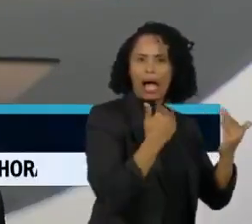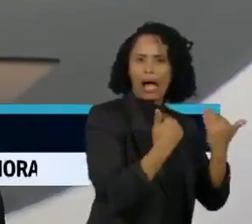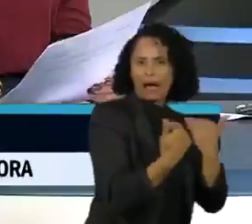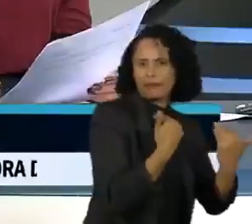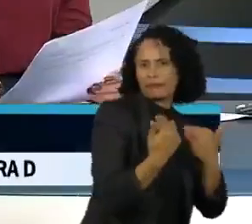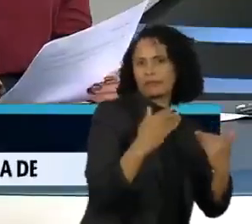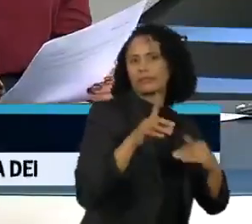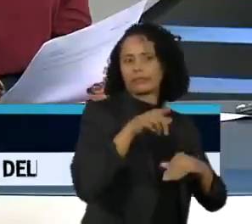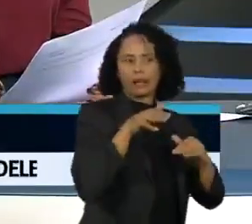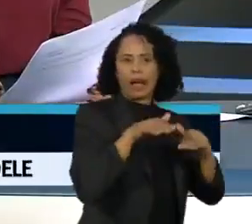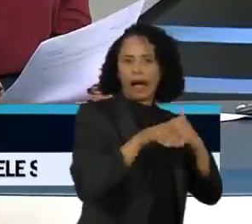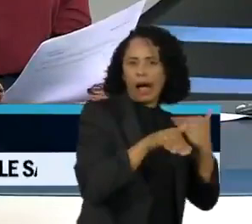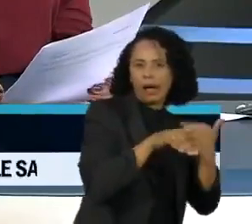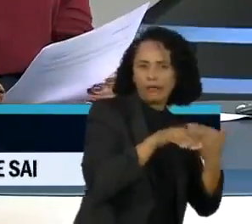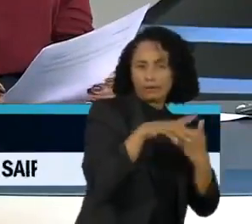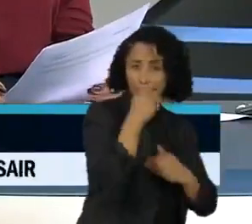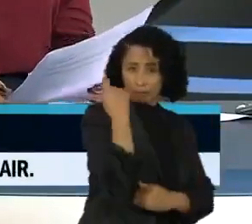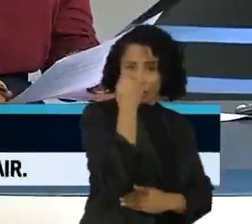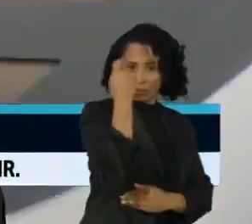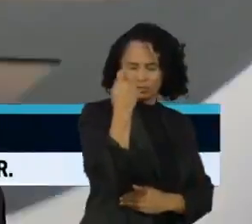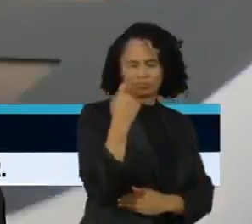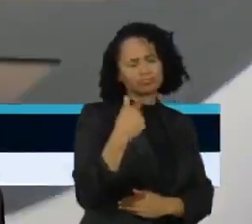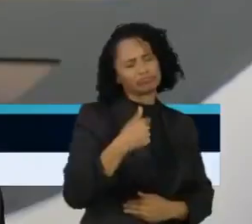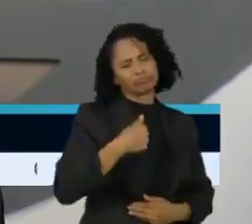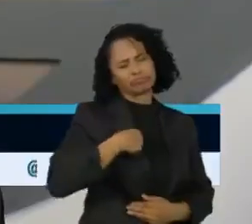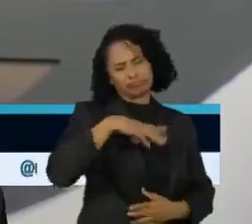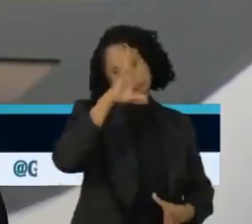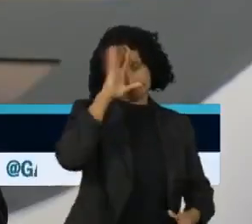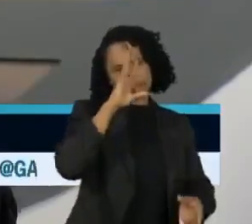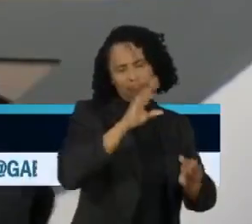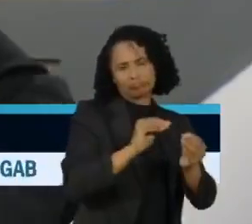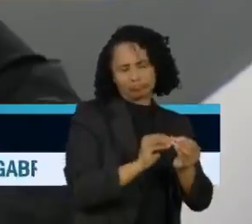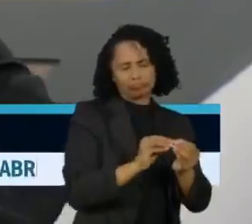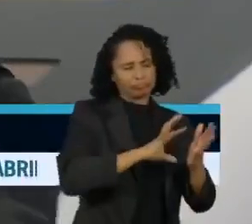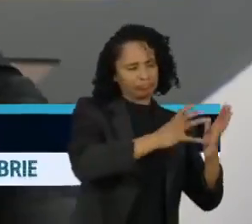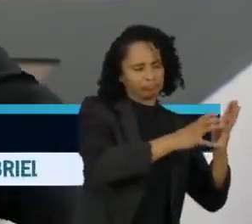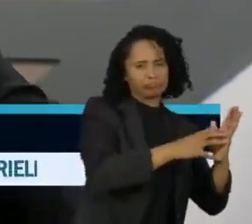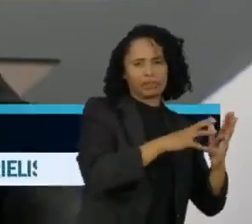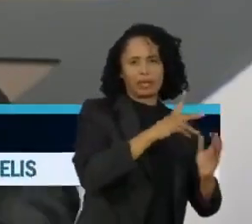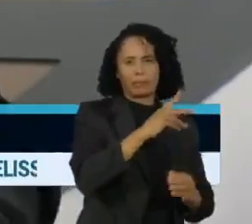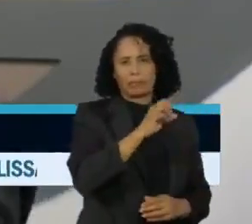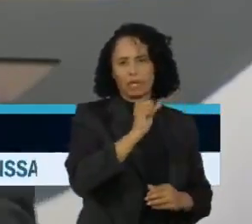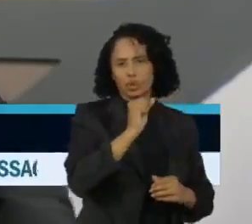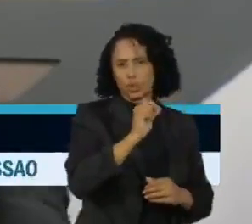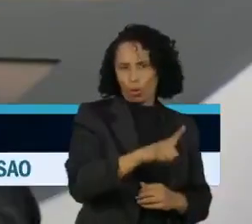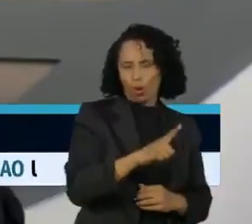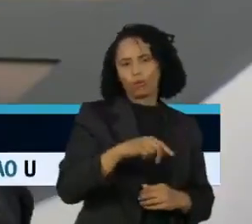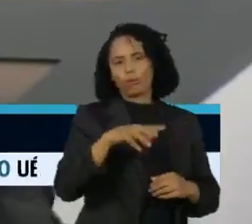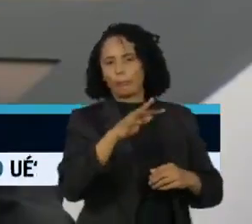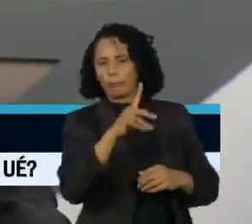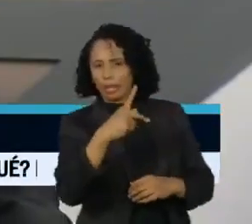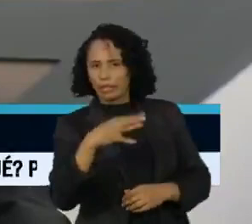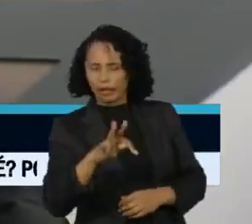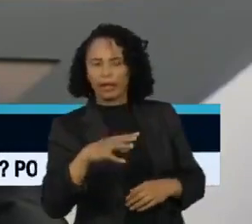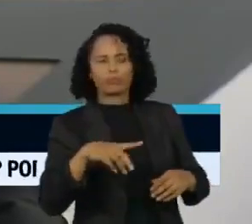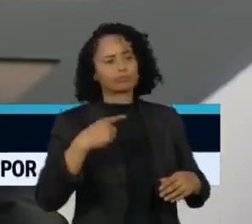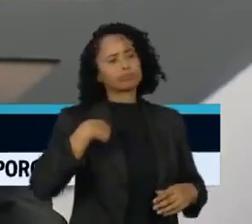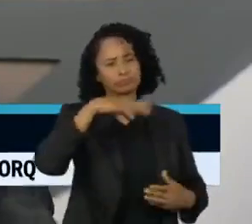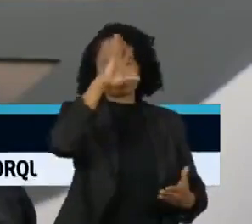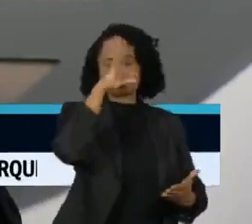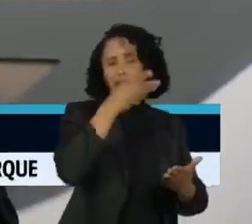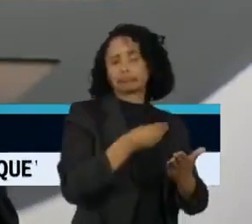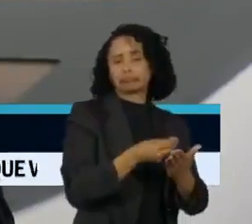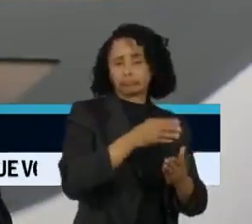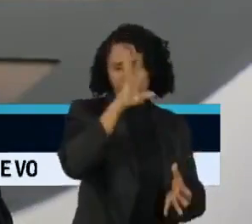uma adesão maior, apesar que eu entendo a posição do PSOL e do PT, porque há embaixo aí uma campanha política em